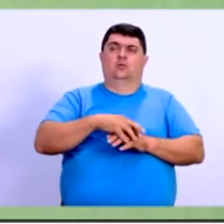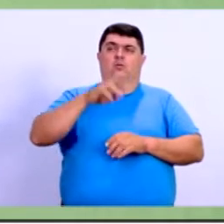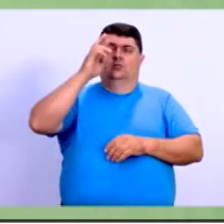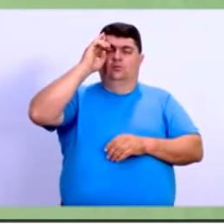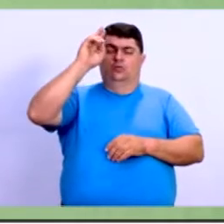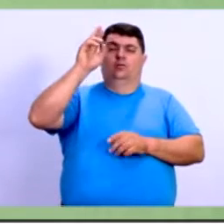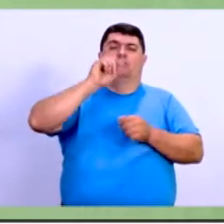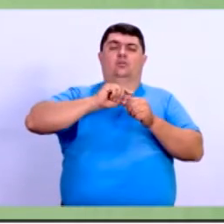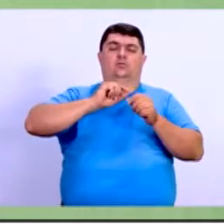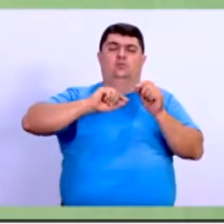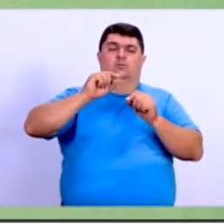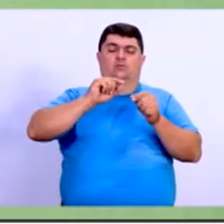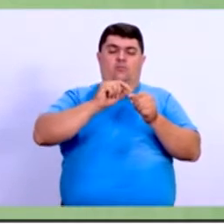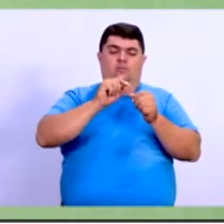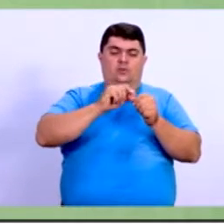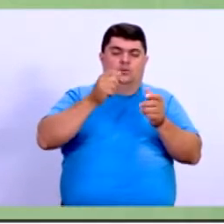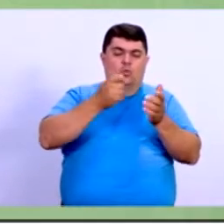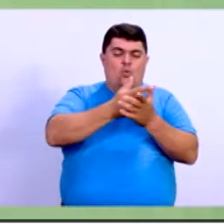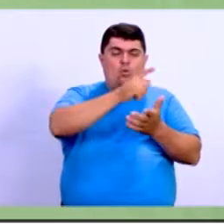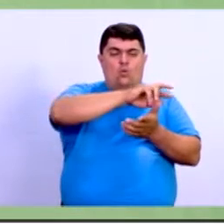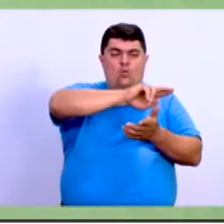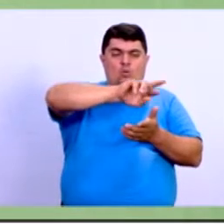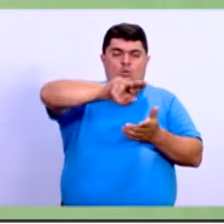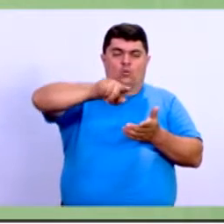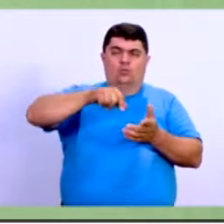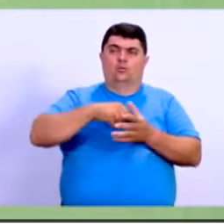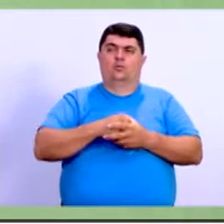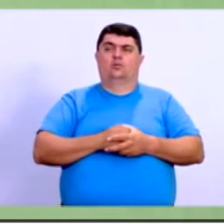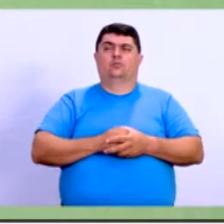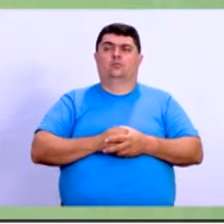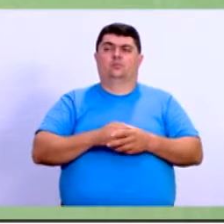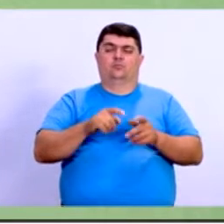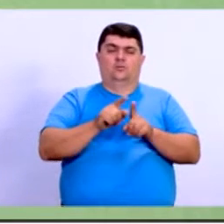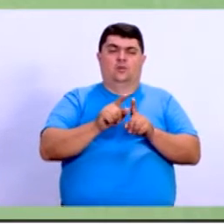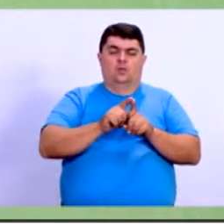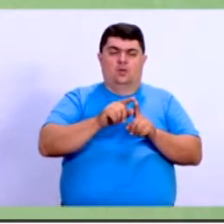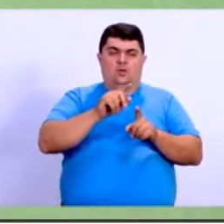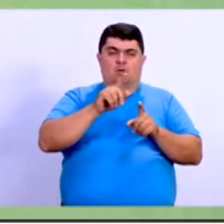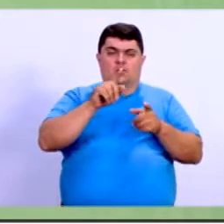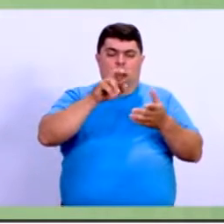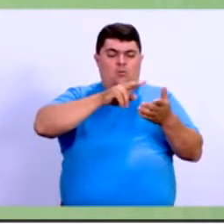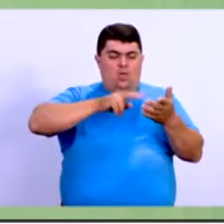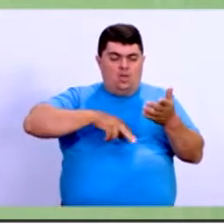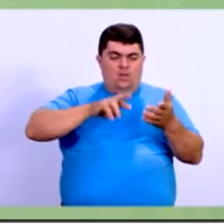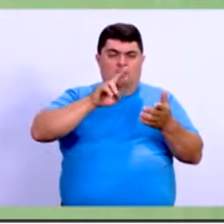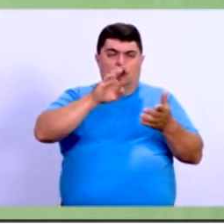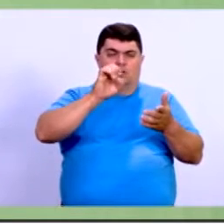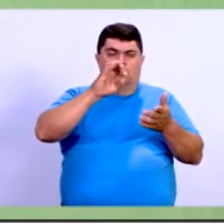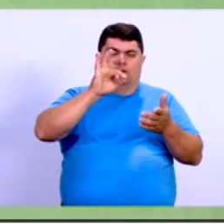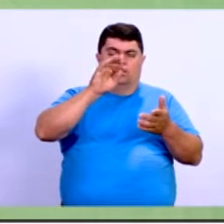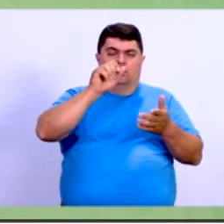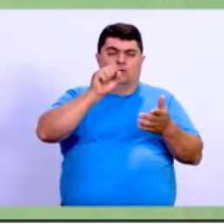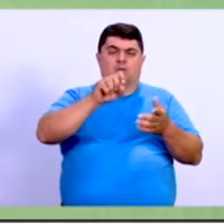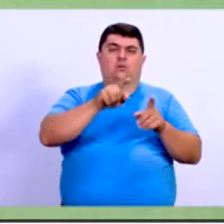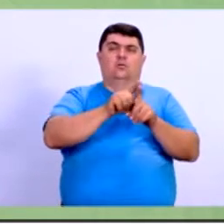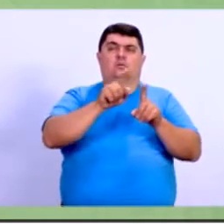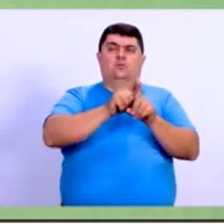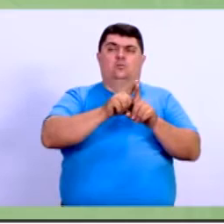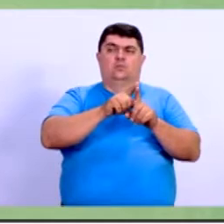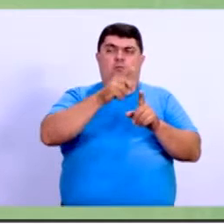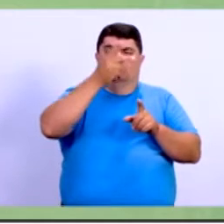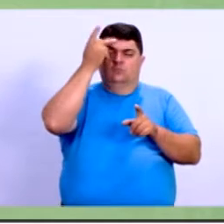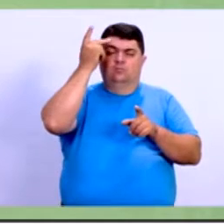vai gerir compras, ele vai gerir receitas, e o meu atendente, ele vai estar